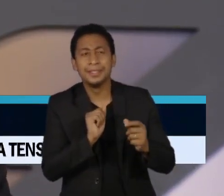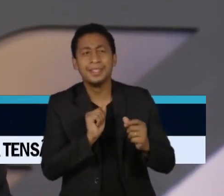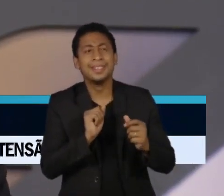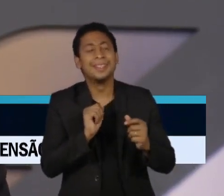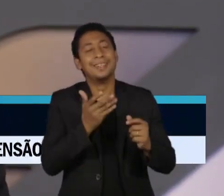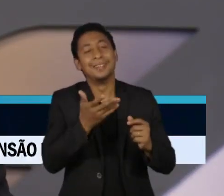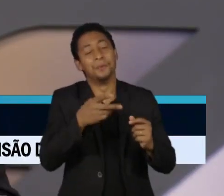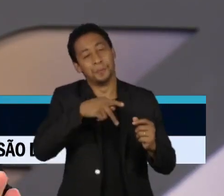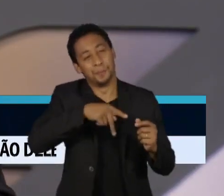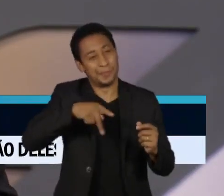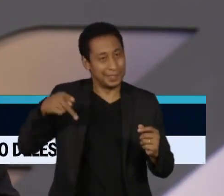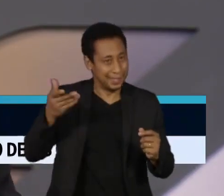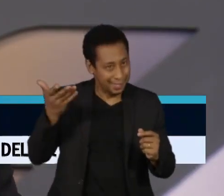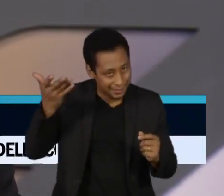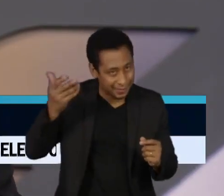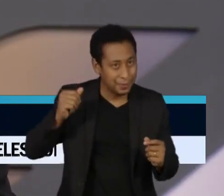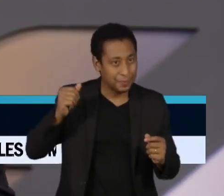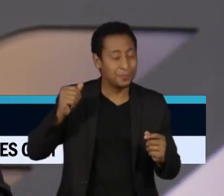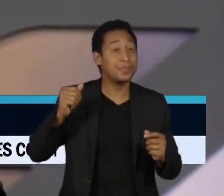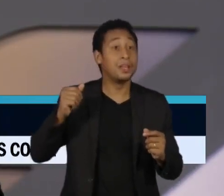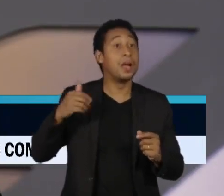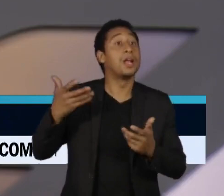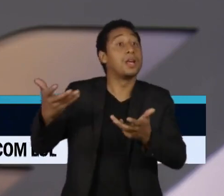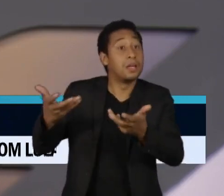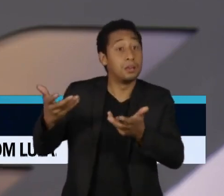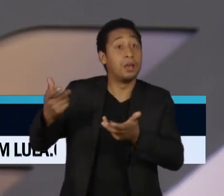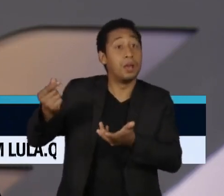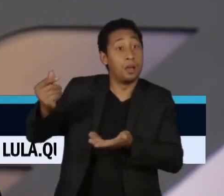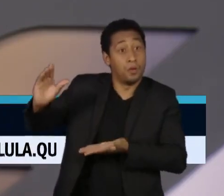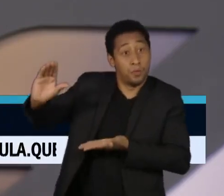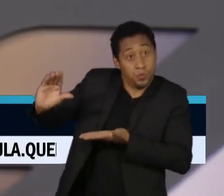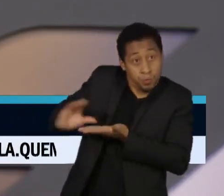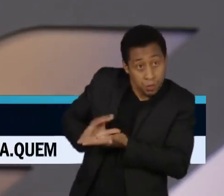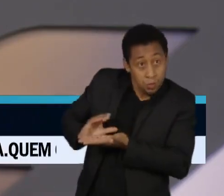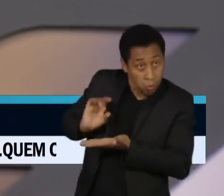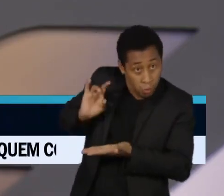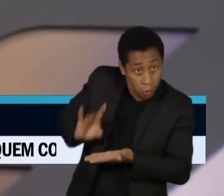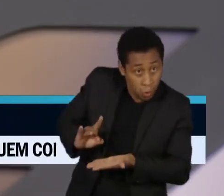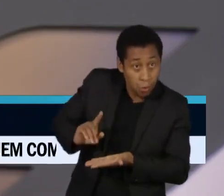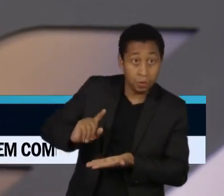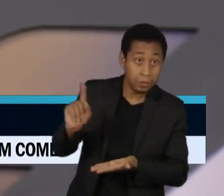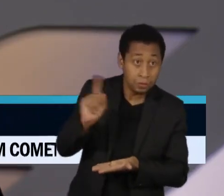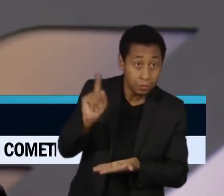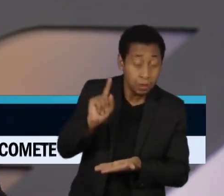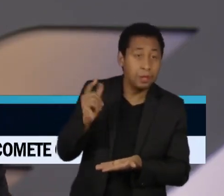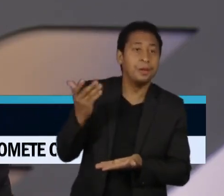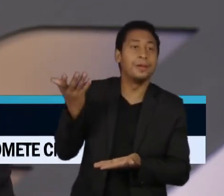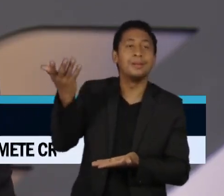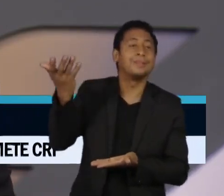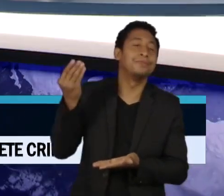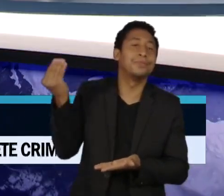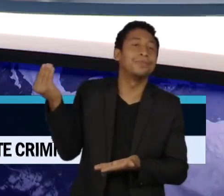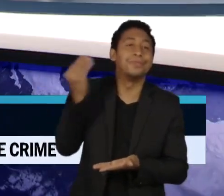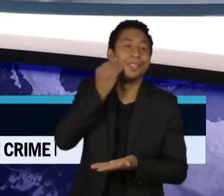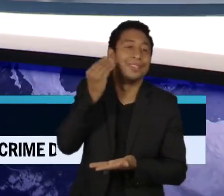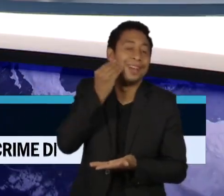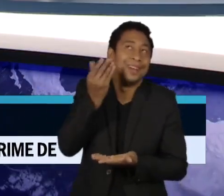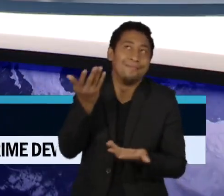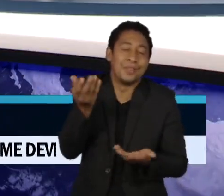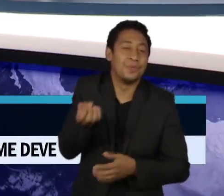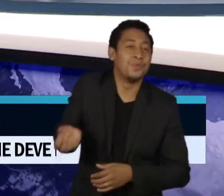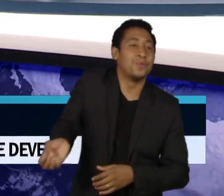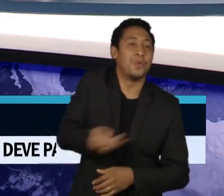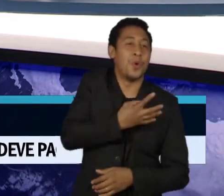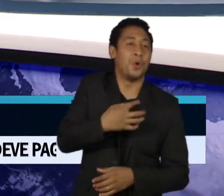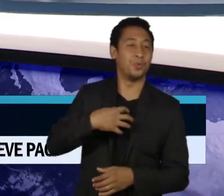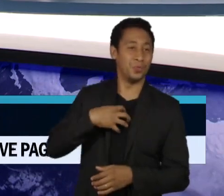presidente, ele foi não só atrás de investimento, mas ele foi especificamente atrás do que a gente chama do Greenfield, é investimento novo, porque